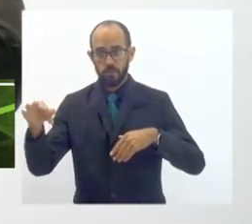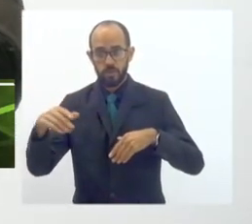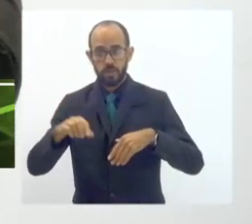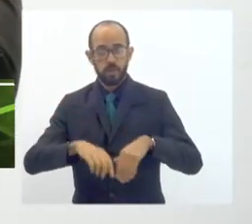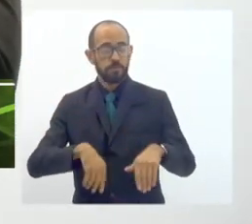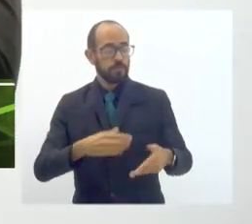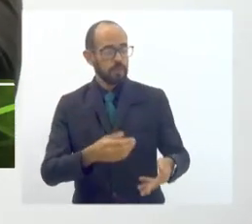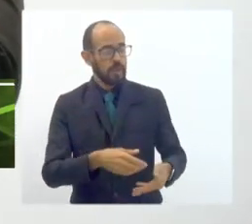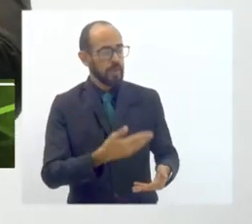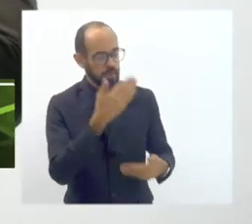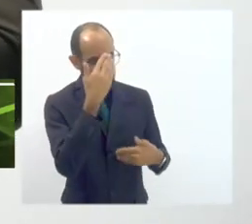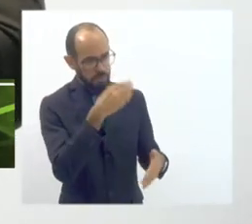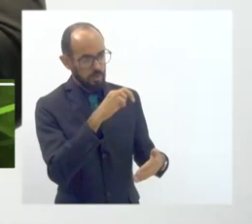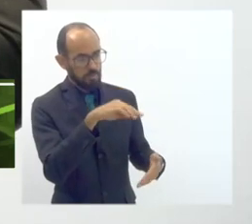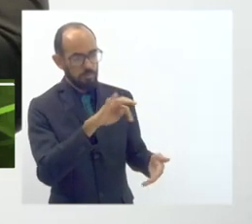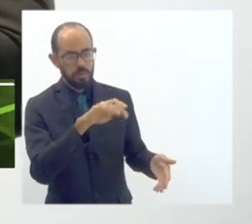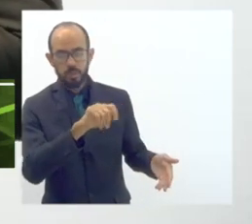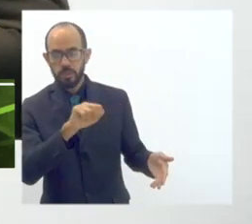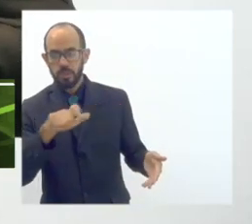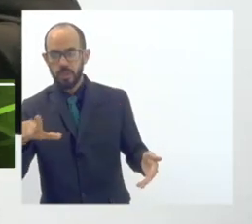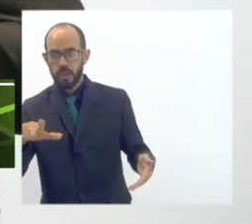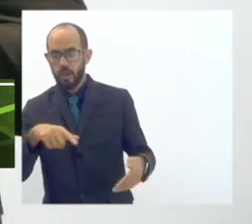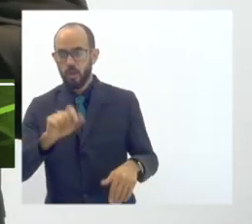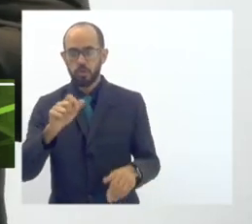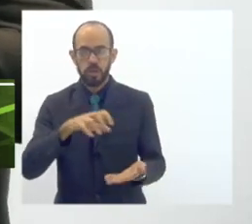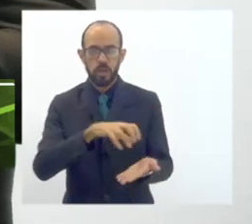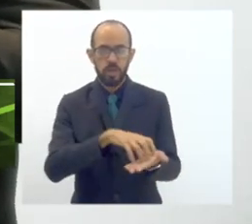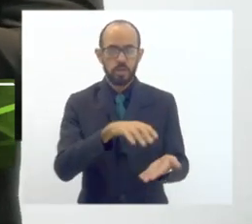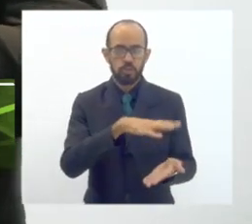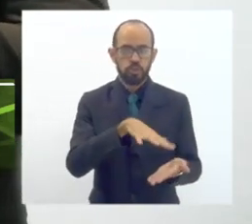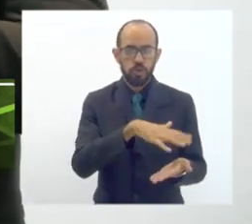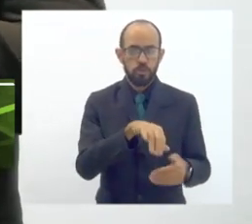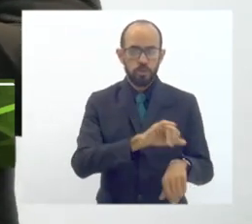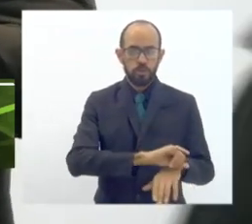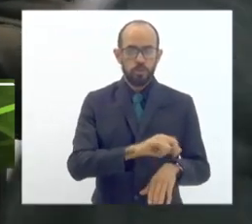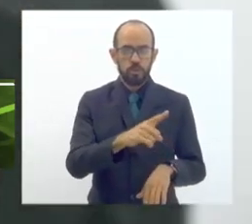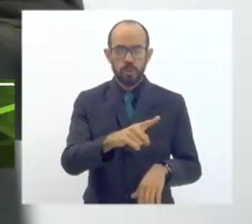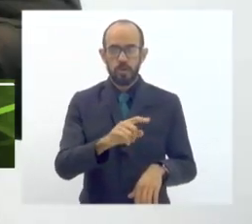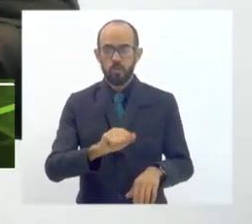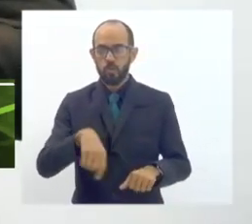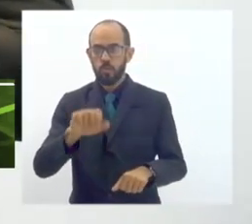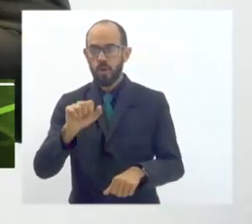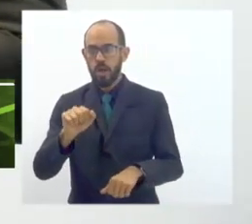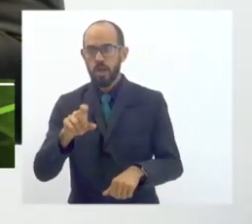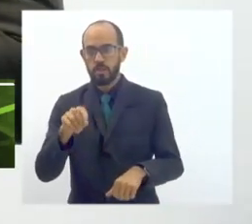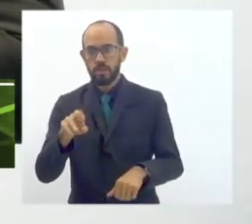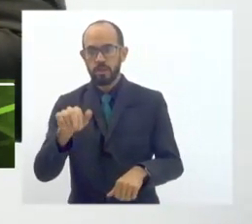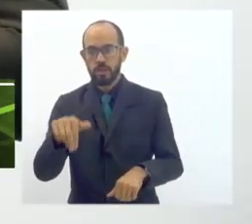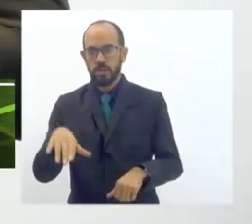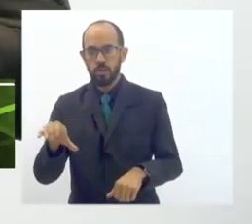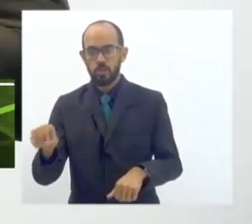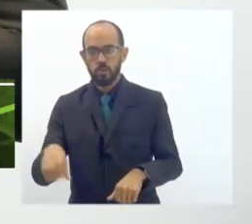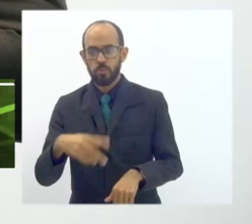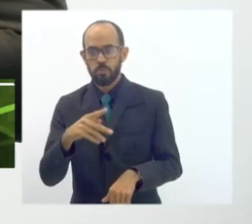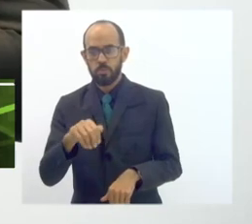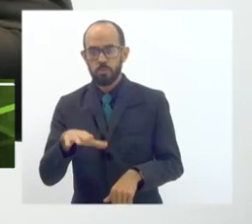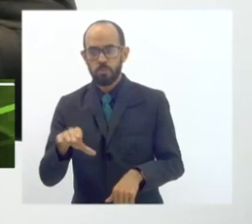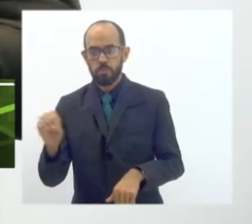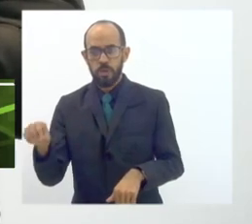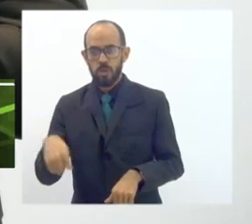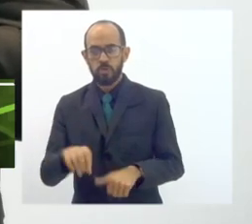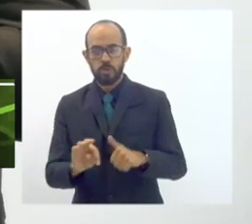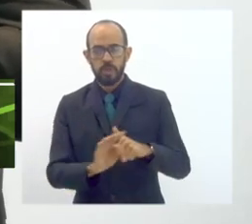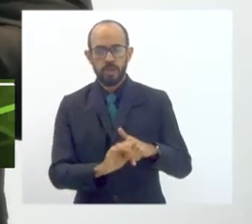Conselhos Municipais de Saúde da Região Metropolitana 1. Obrigado pela presença. Adriana Paulo Jales, da técnica do